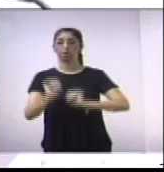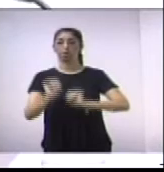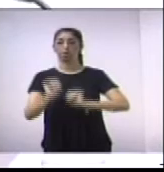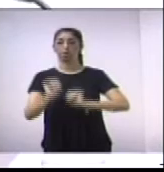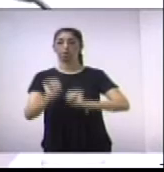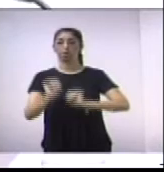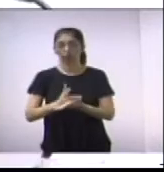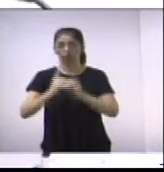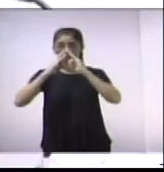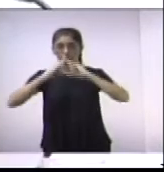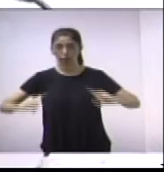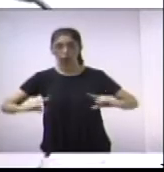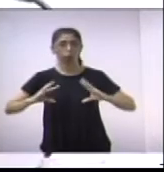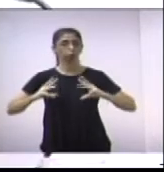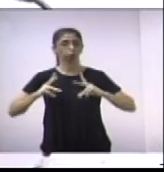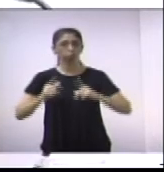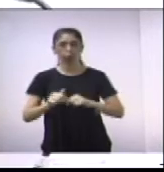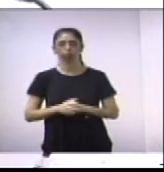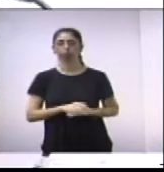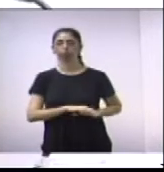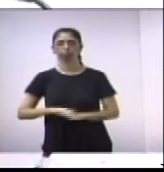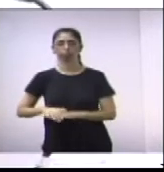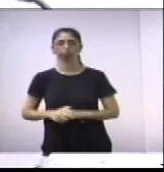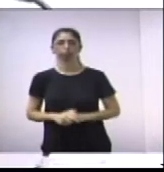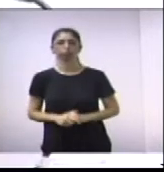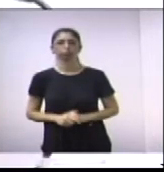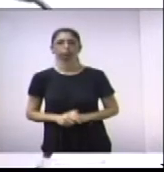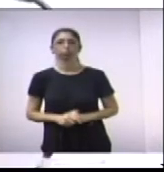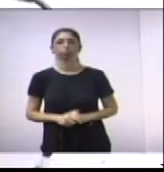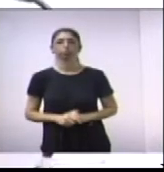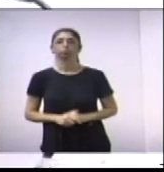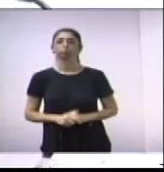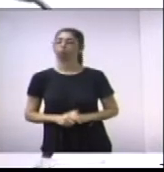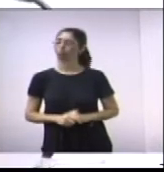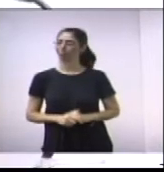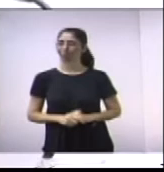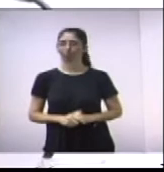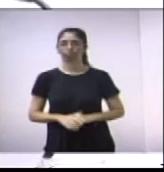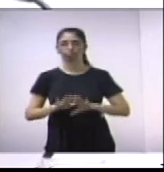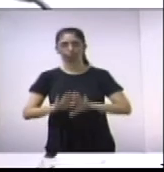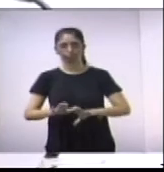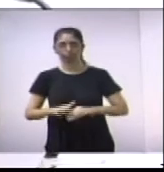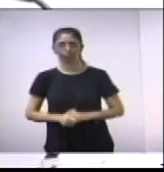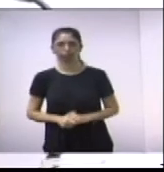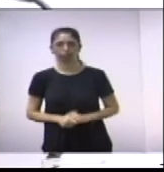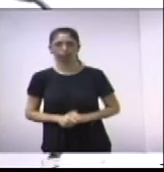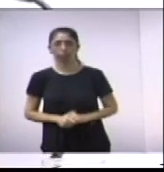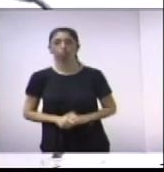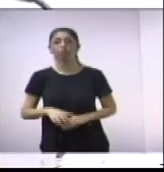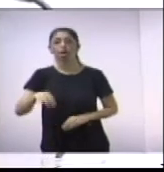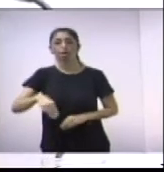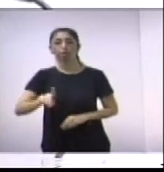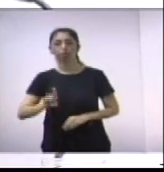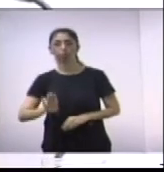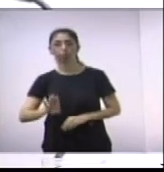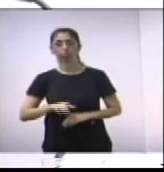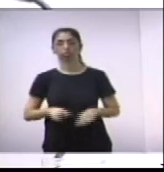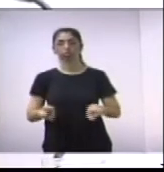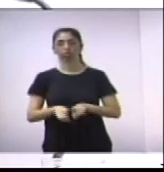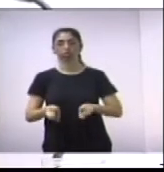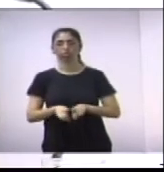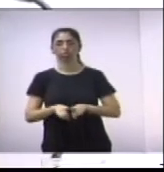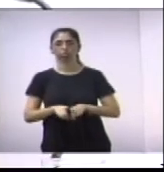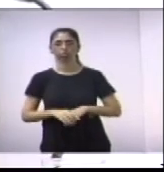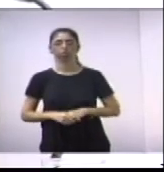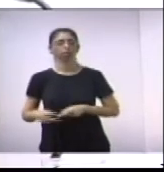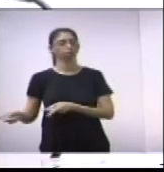para filmar o Carnaval 2010. 109. Aliás, é imperativo frisar que a empresa MD4 é